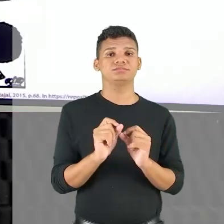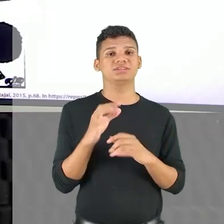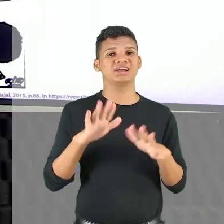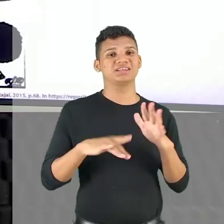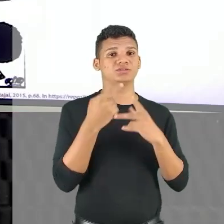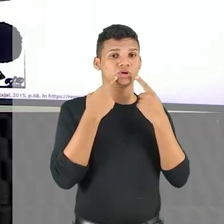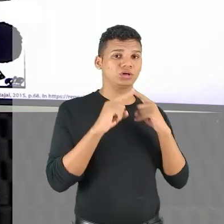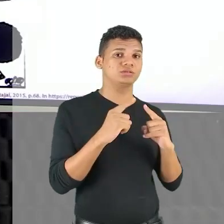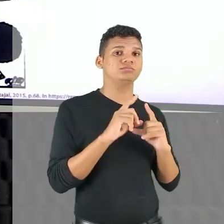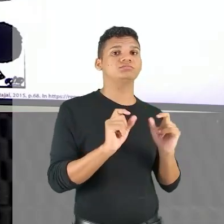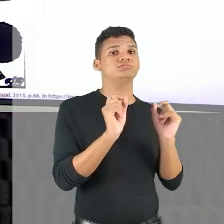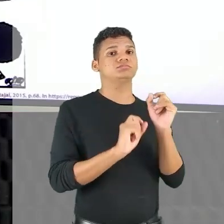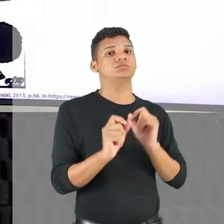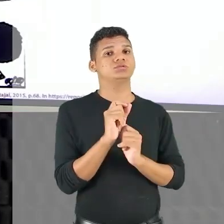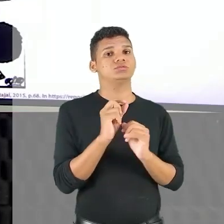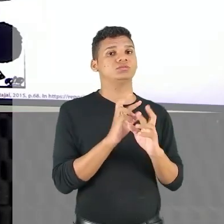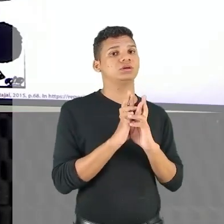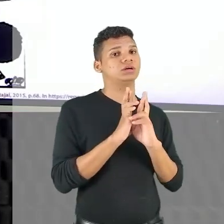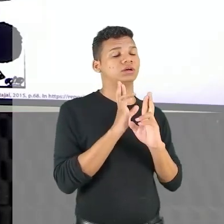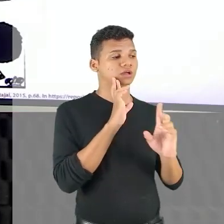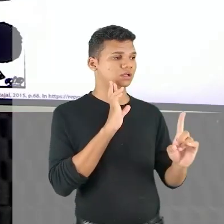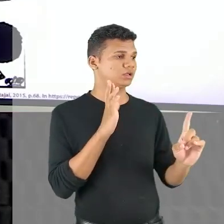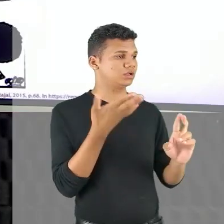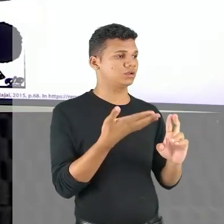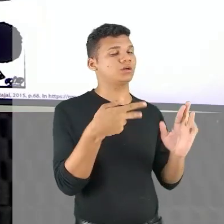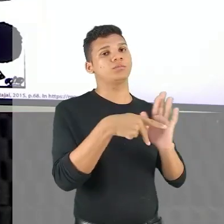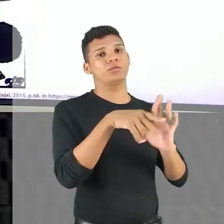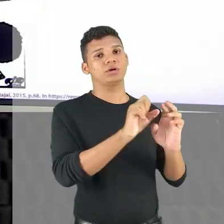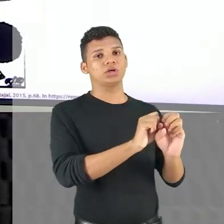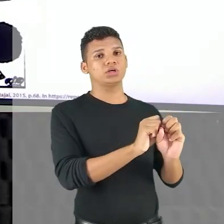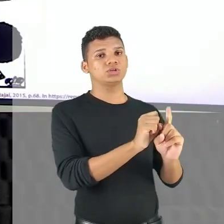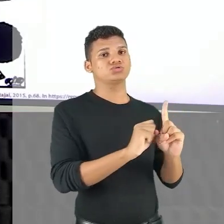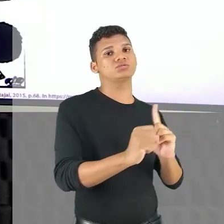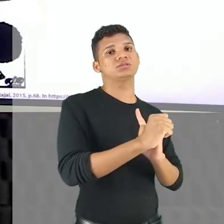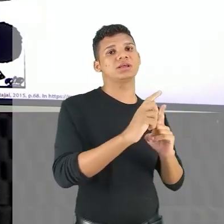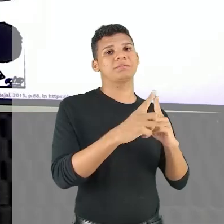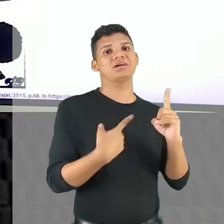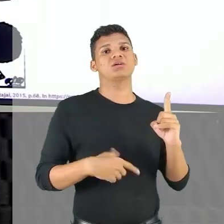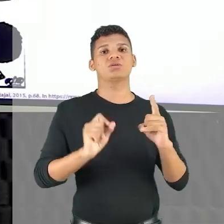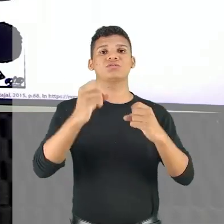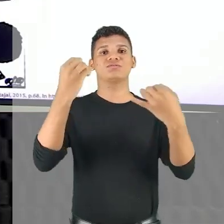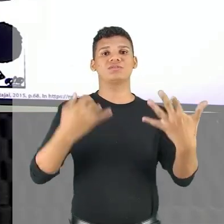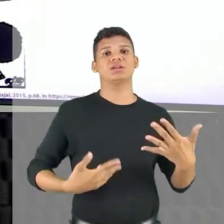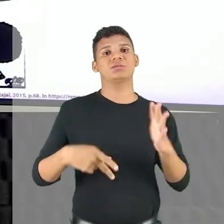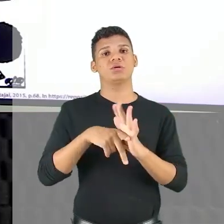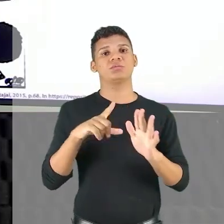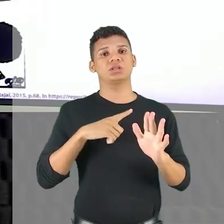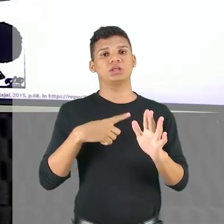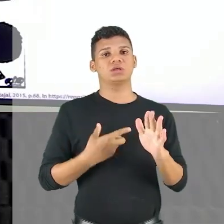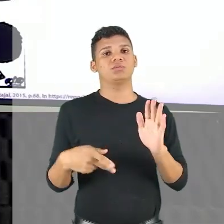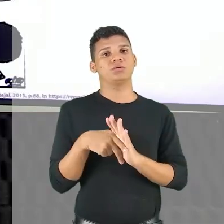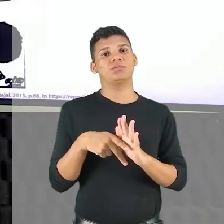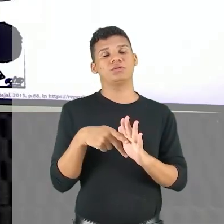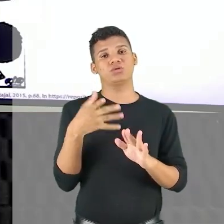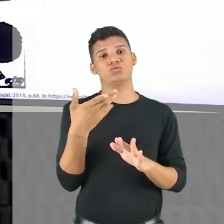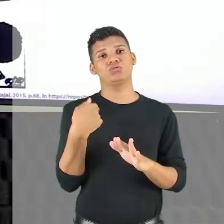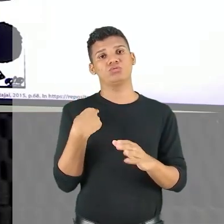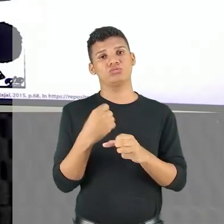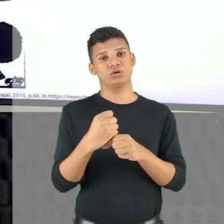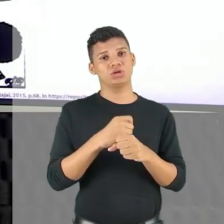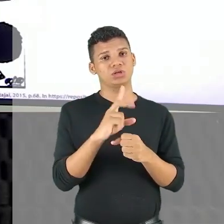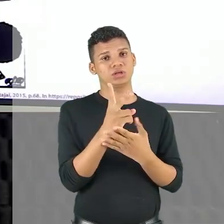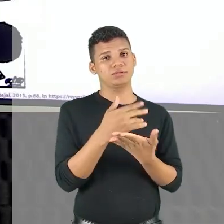críticas com relação à sociedade. Ela diz, eu apostaria que pela sua parte, né? Este ano que